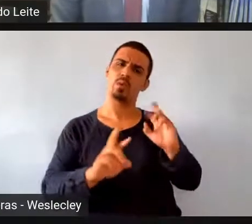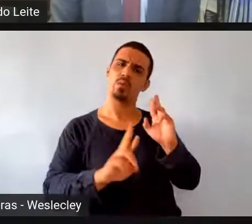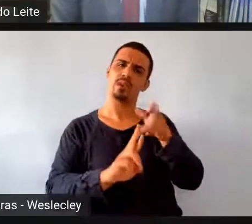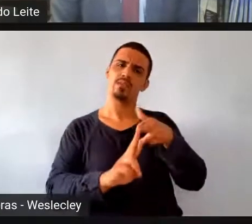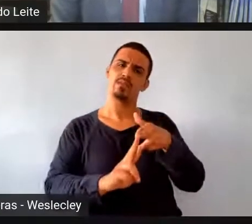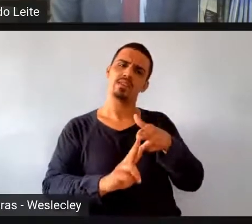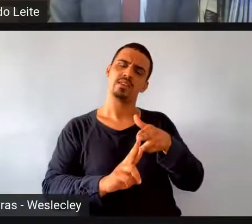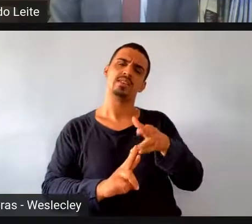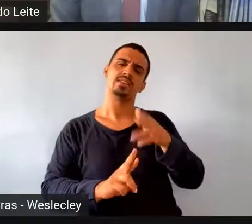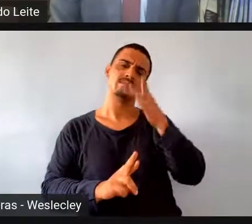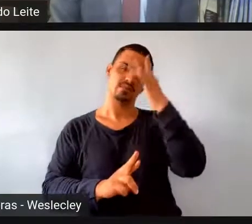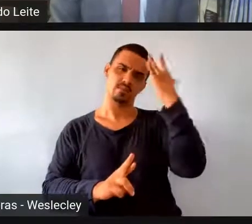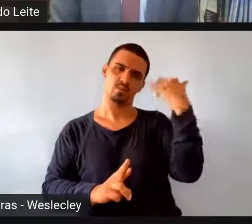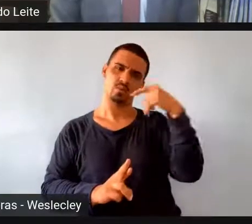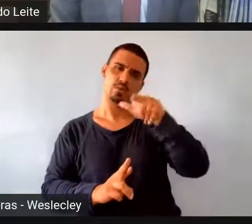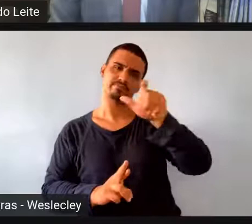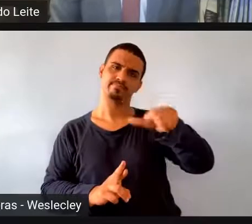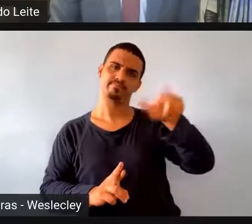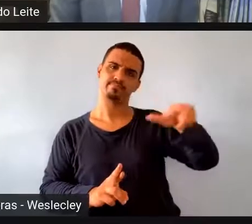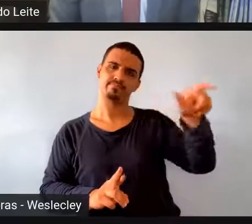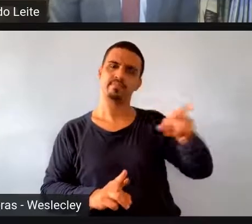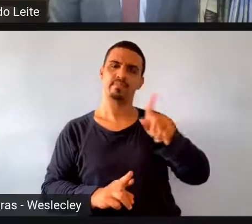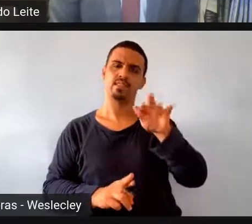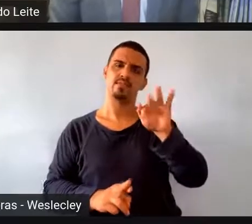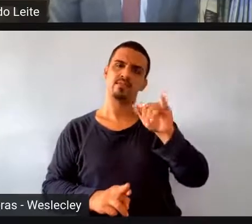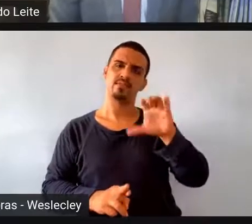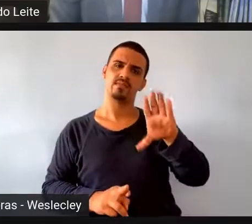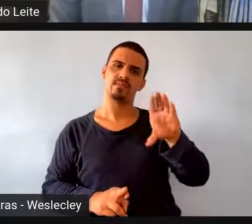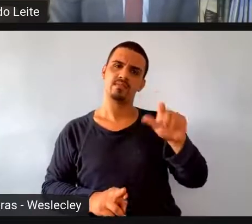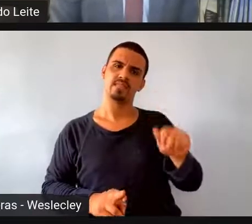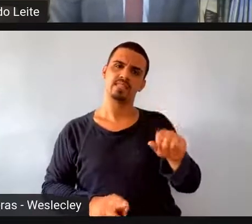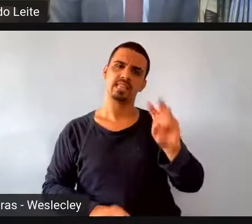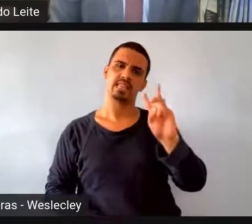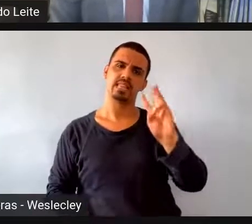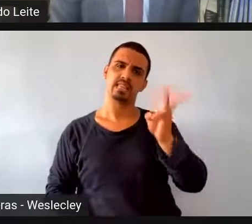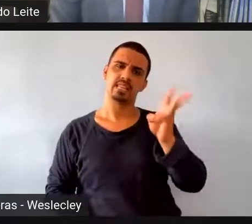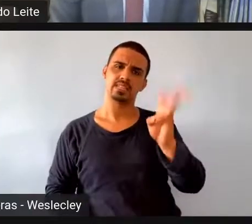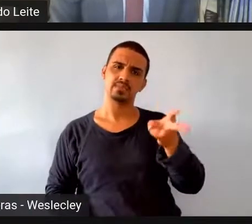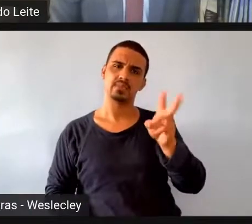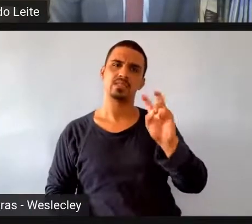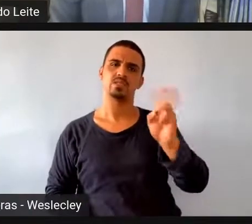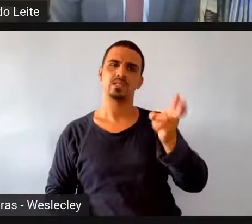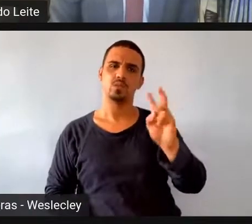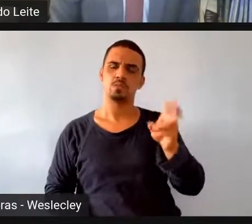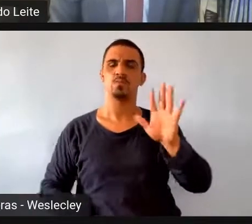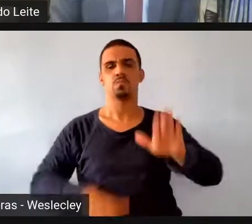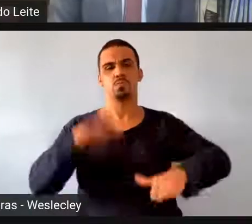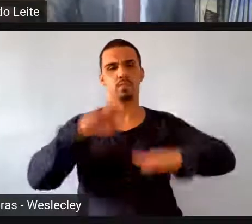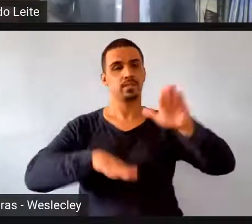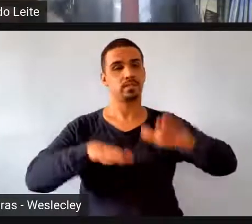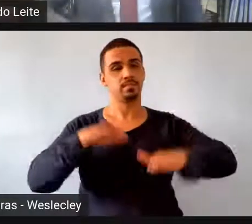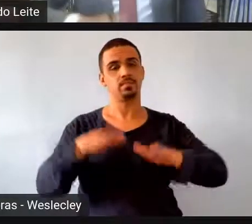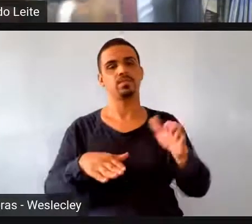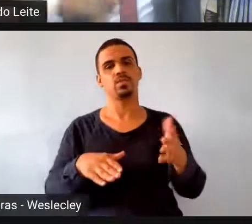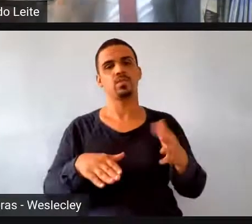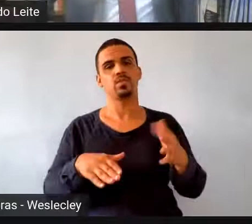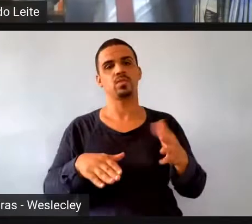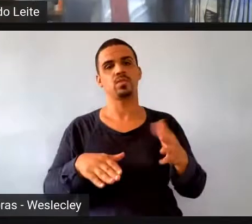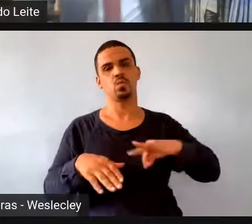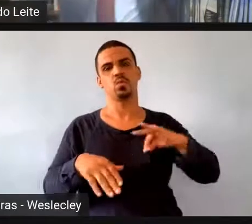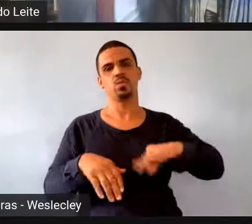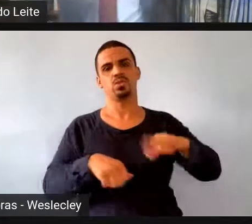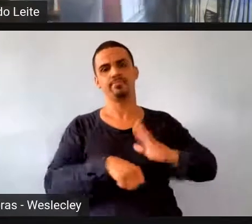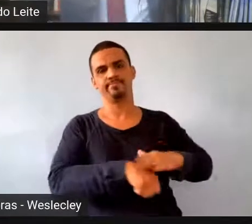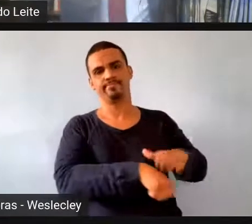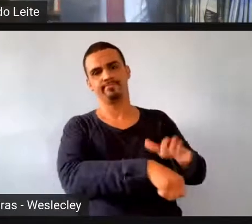por pessoa física, talvez, 3 mil, 5 mil, uns poucos, uma pequena quantidade de salários mínimos, alguns poucos milhares